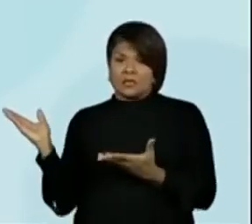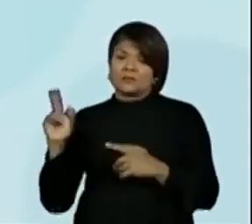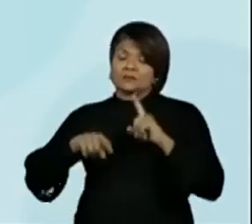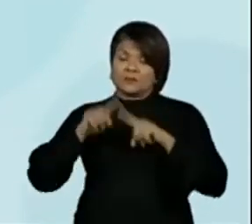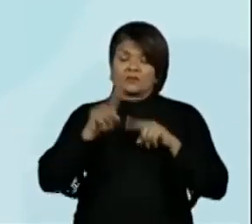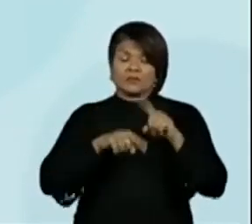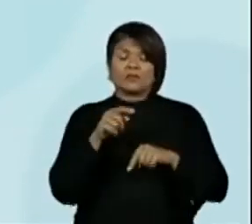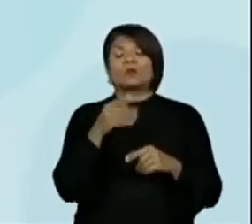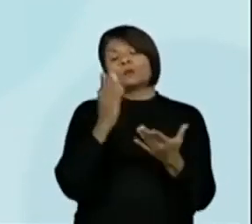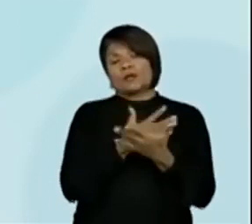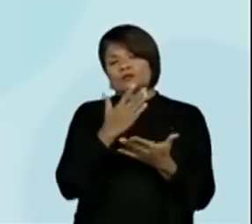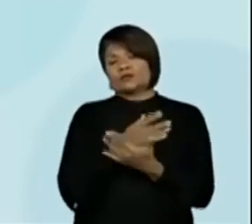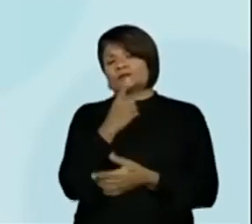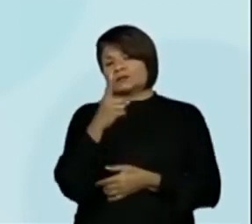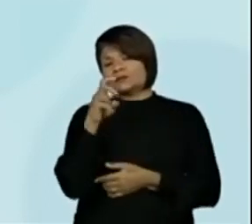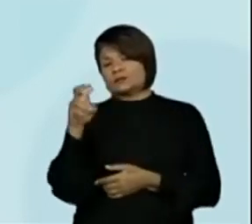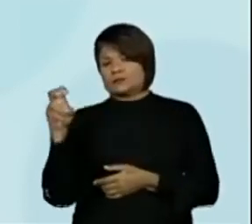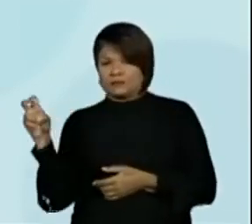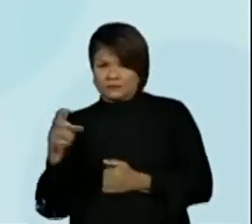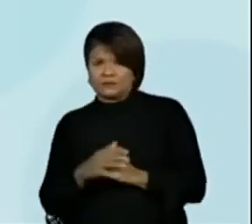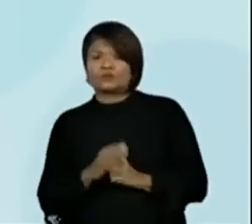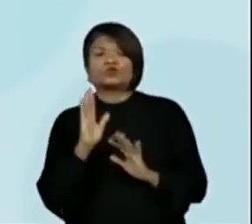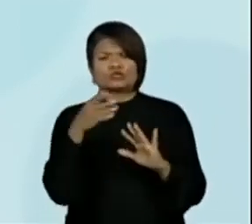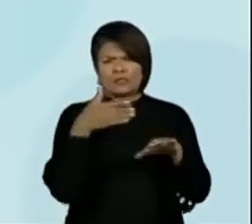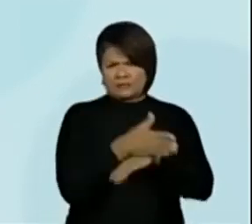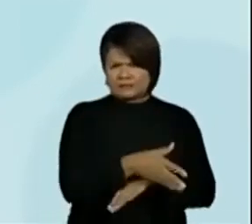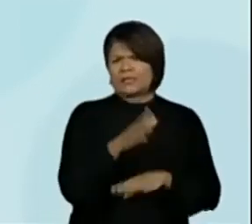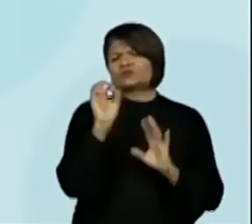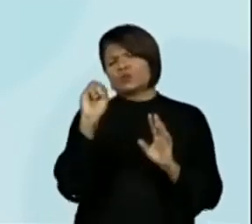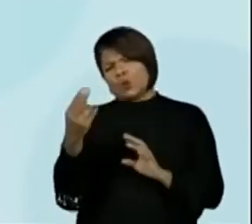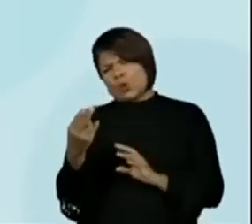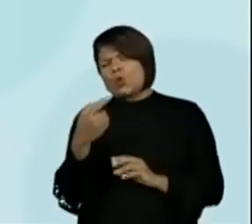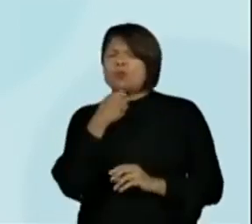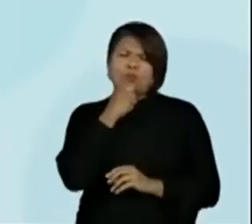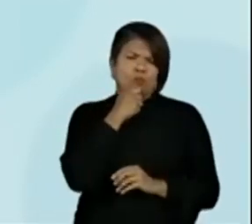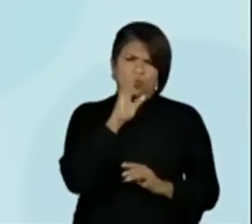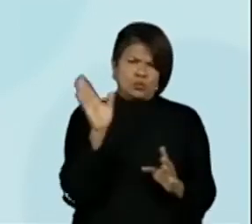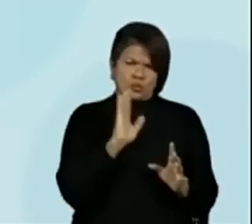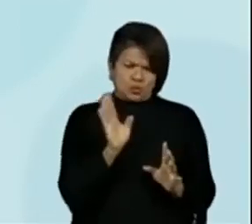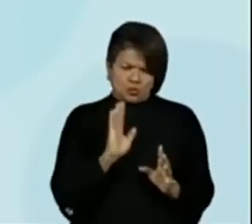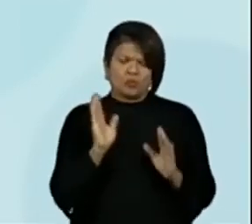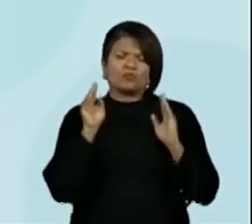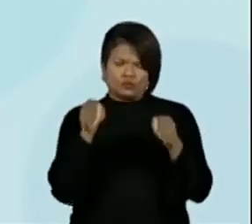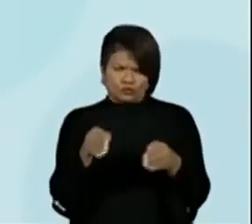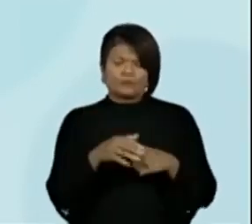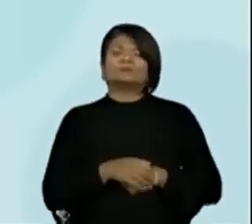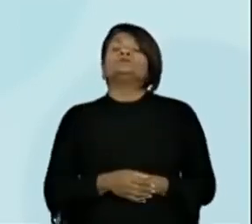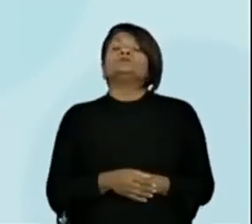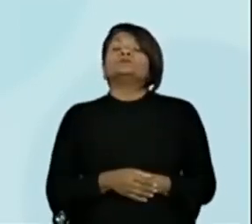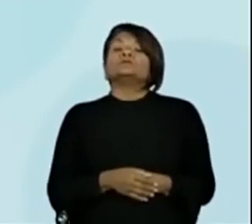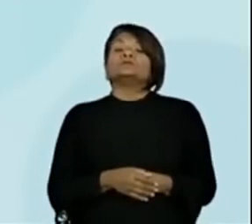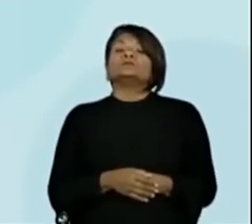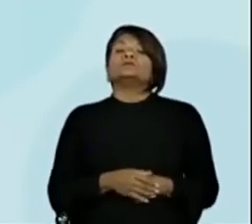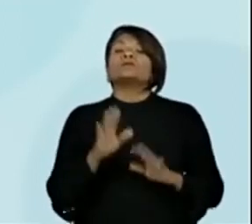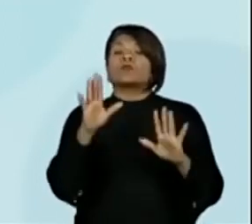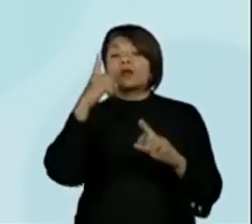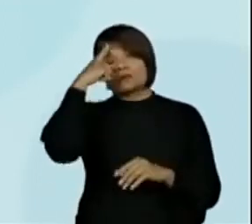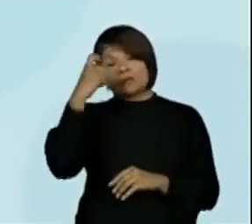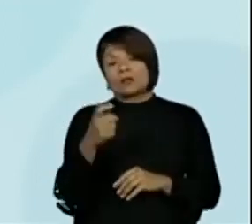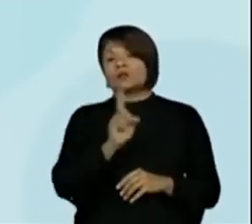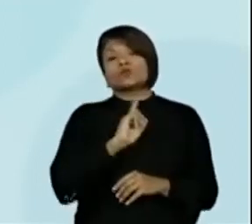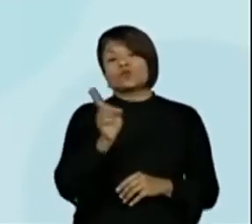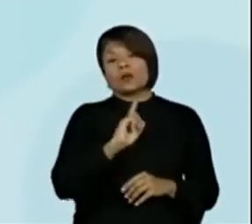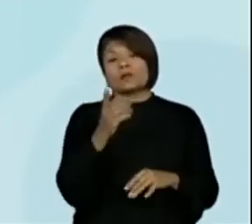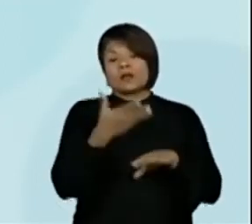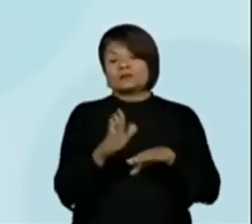página 155, vocês já tiveram acesso ou se ainda não chegaram nessa atividade vão chegar. E a ideia não é para vocês saírem